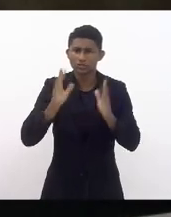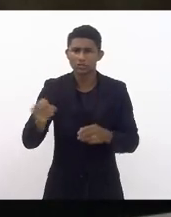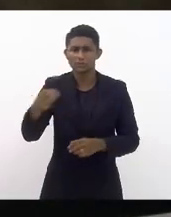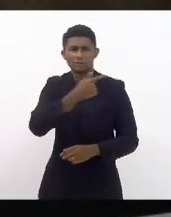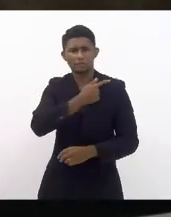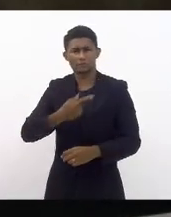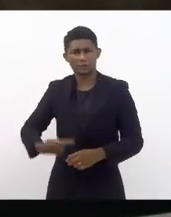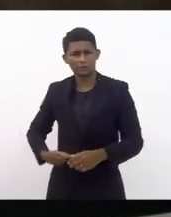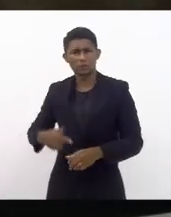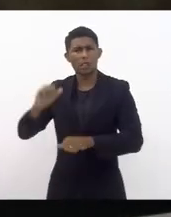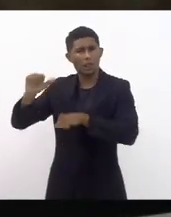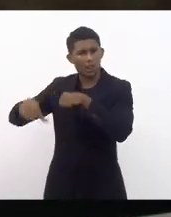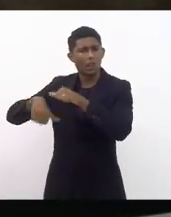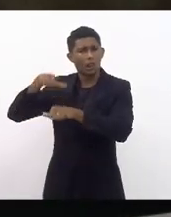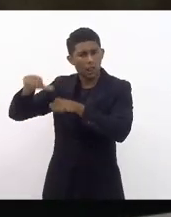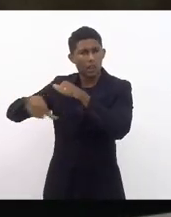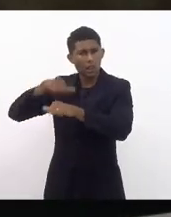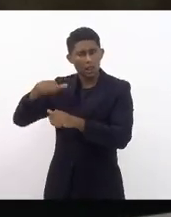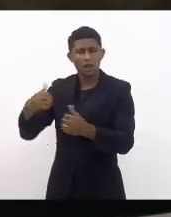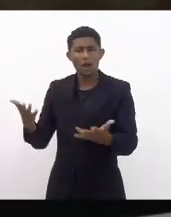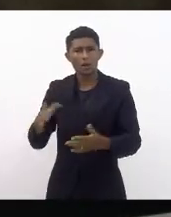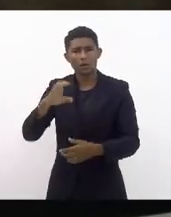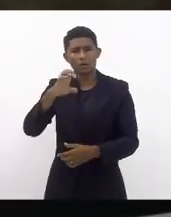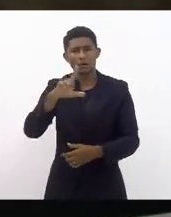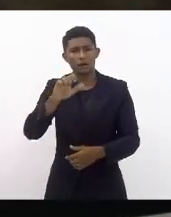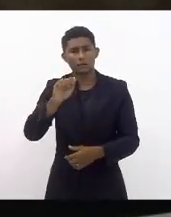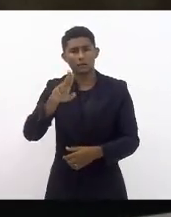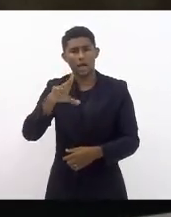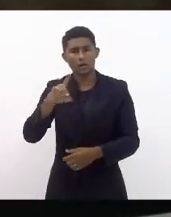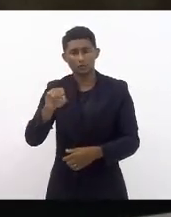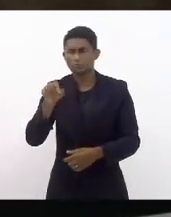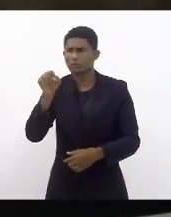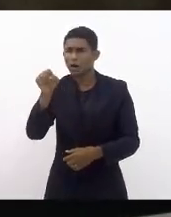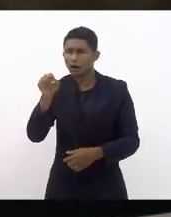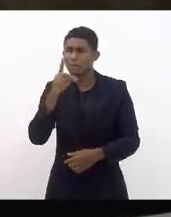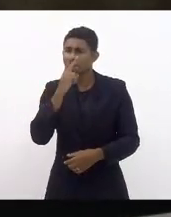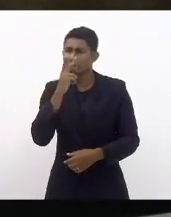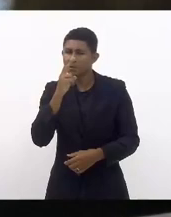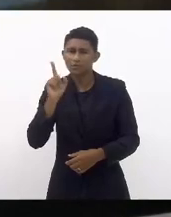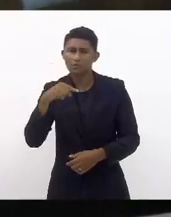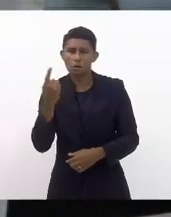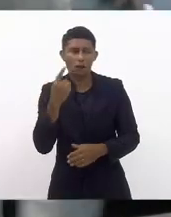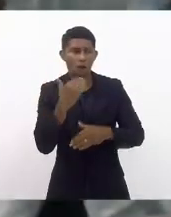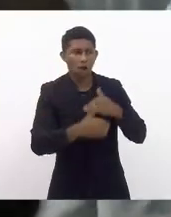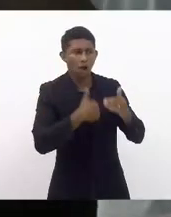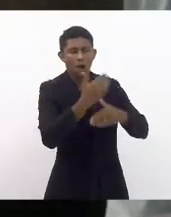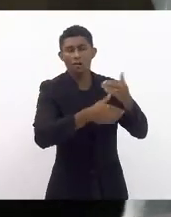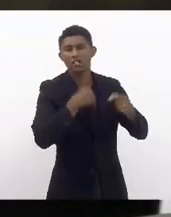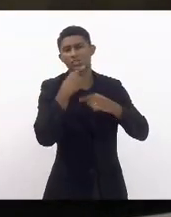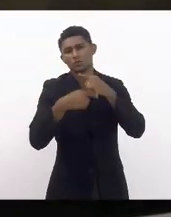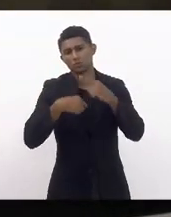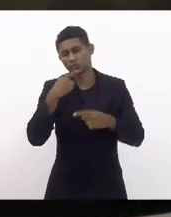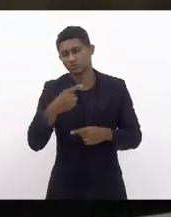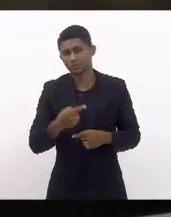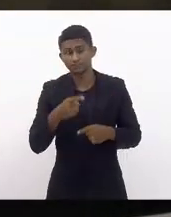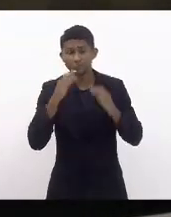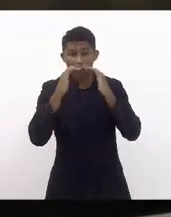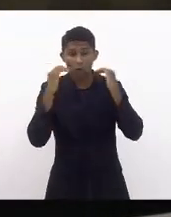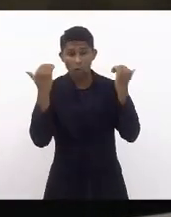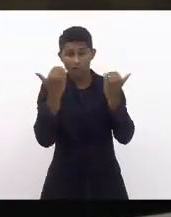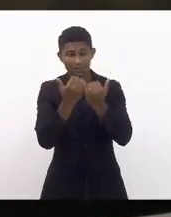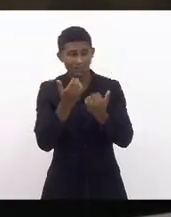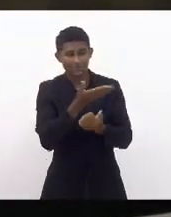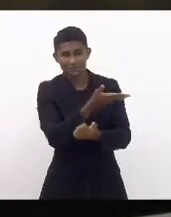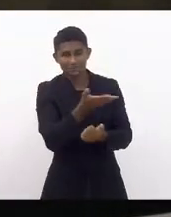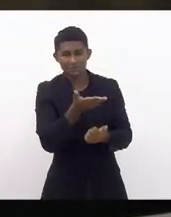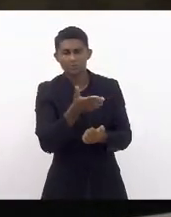passou Witzel, chegou Cláudio Castro e a gente não conseguiu avançar. A comunidade da UESO fez a